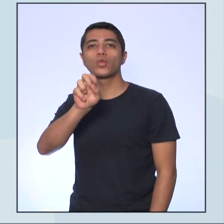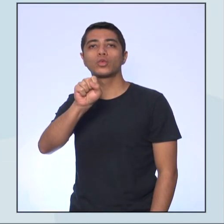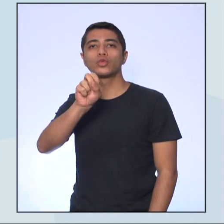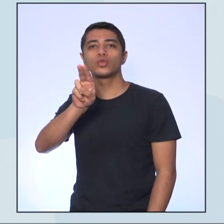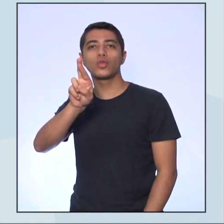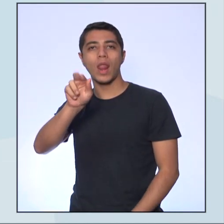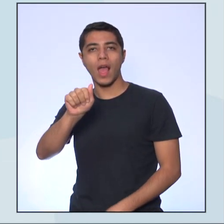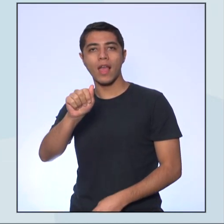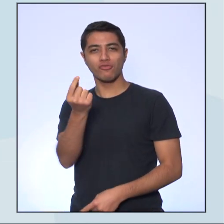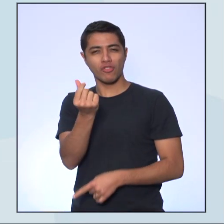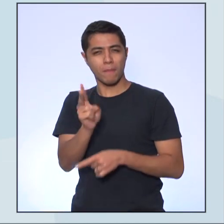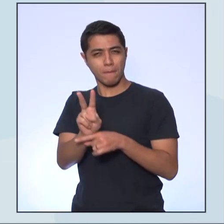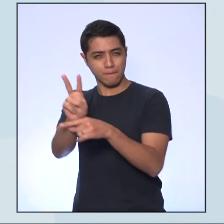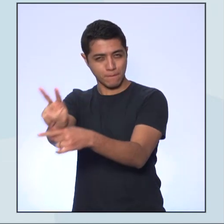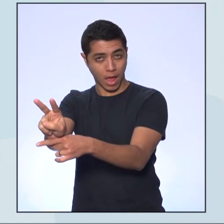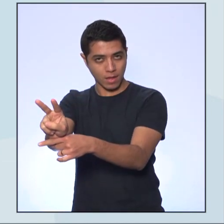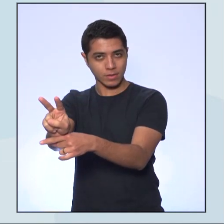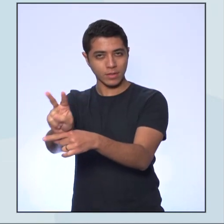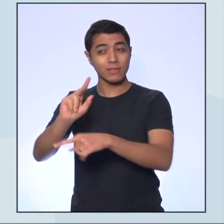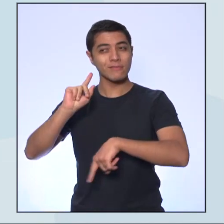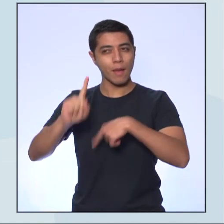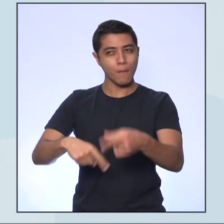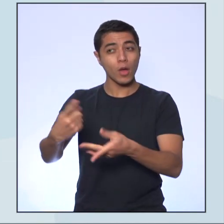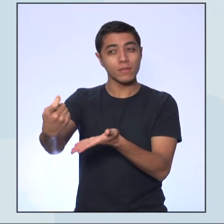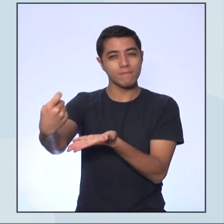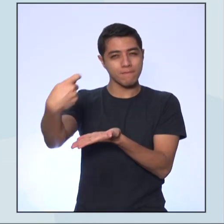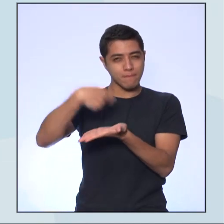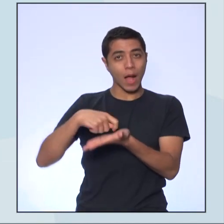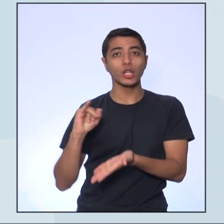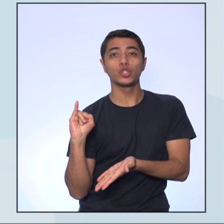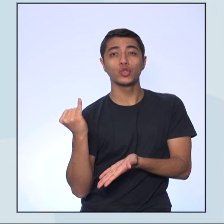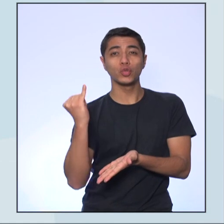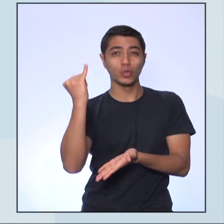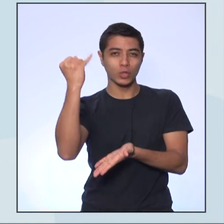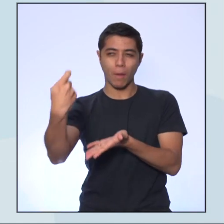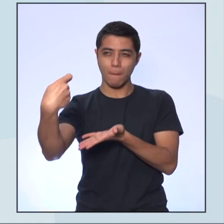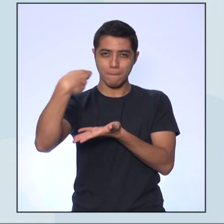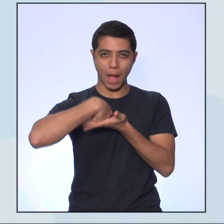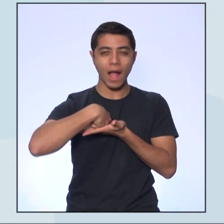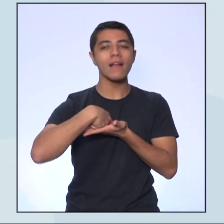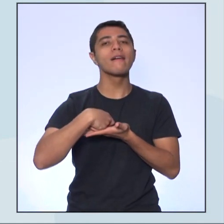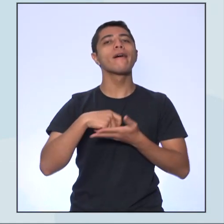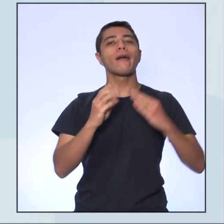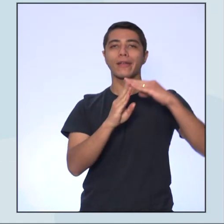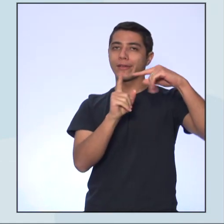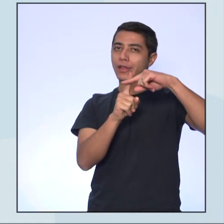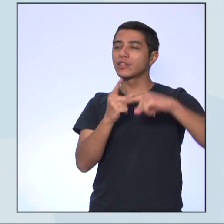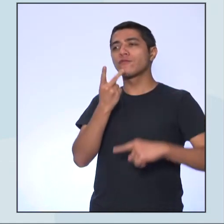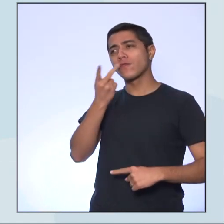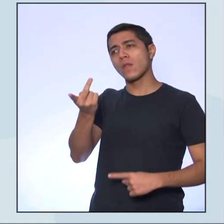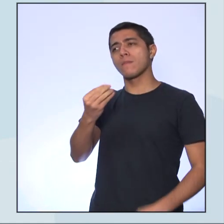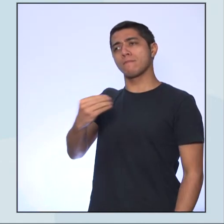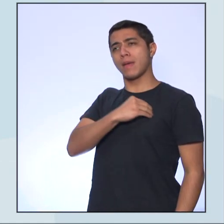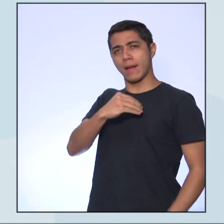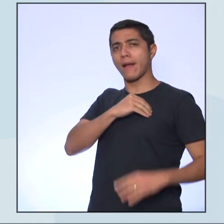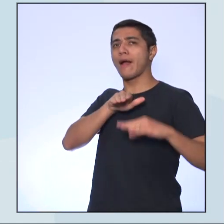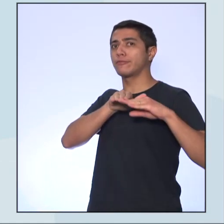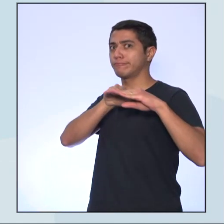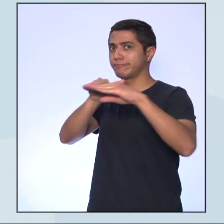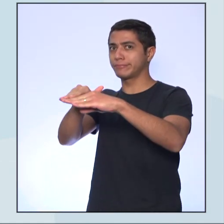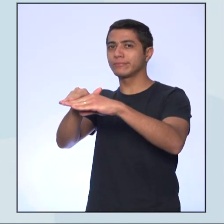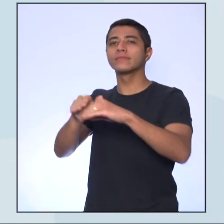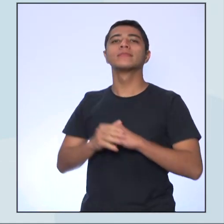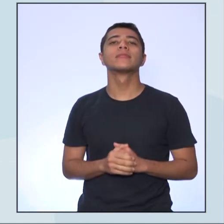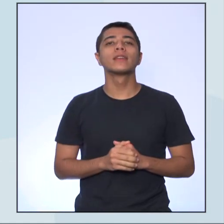O trabalho ali visando o lucro. A livre precificação de mercadorias, também prática burguesa, para a Igreja